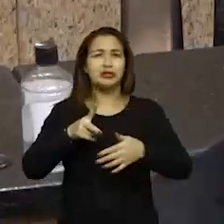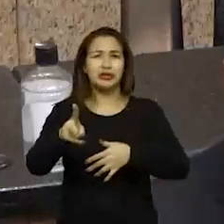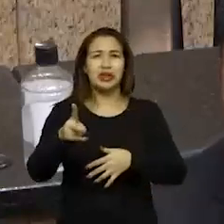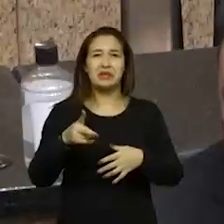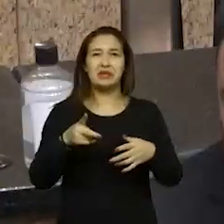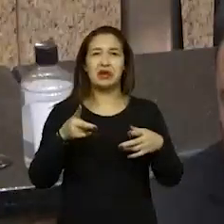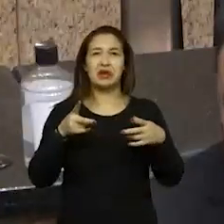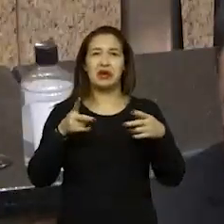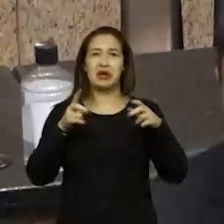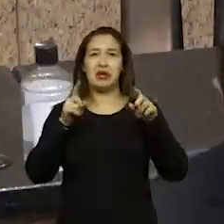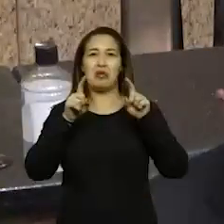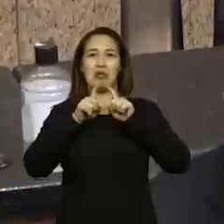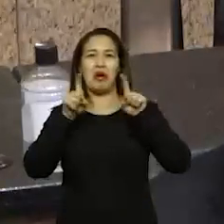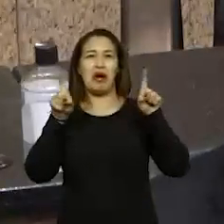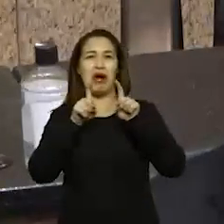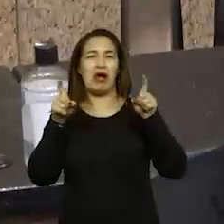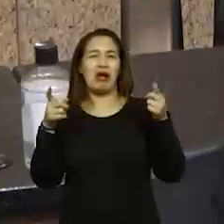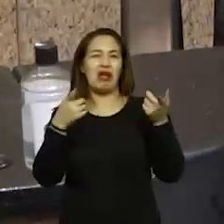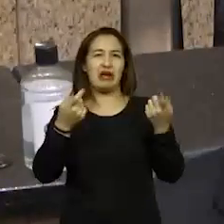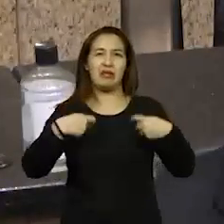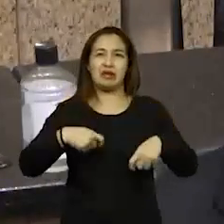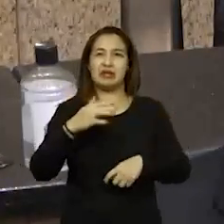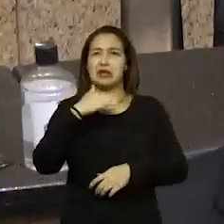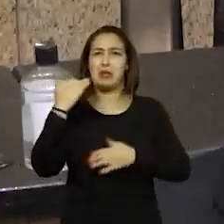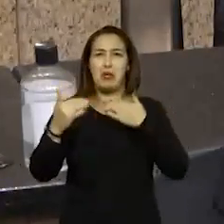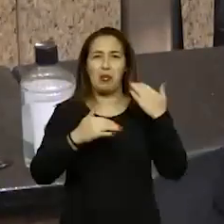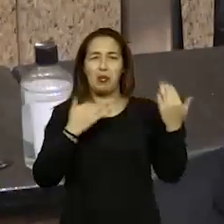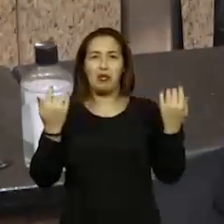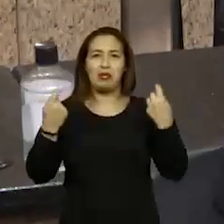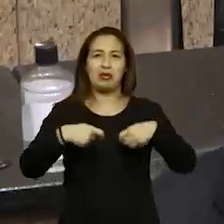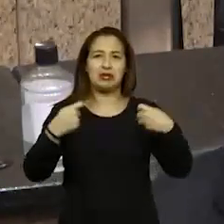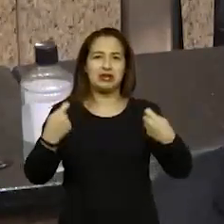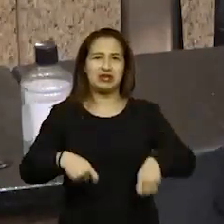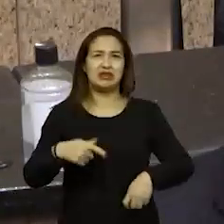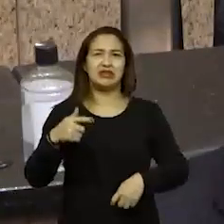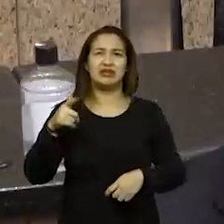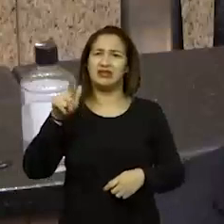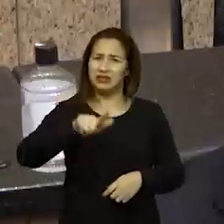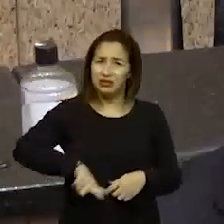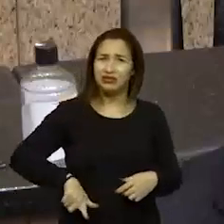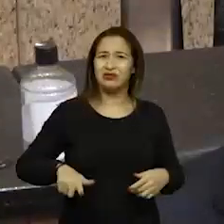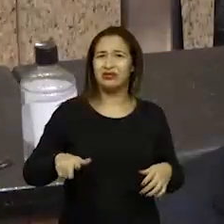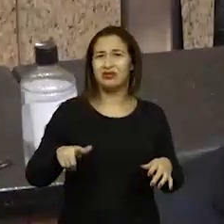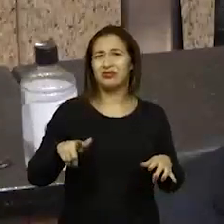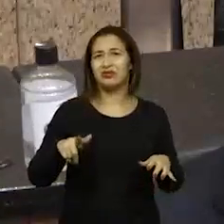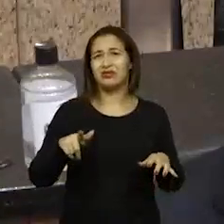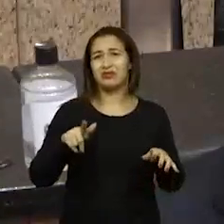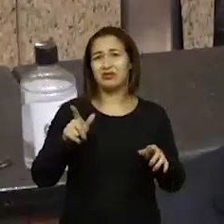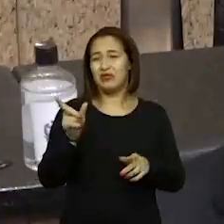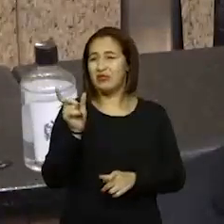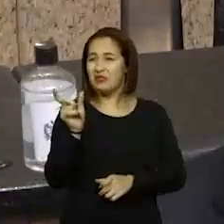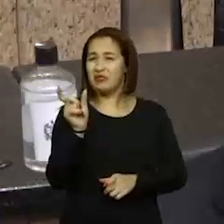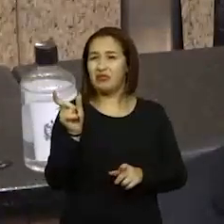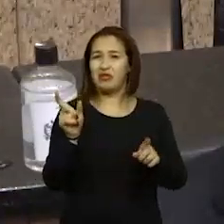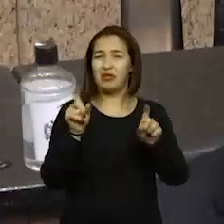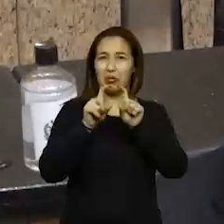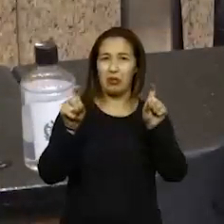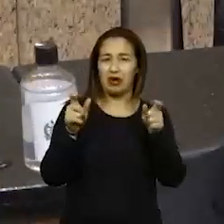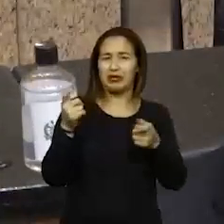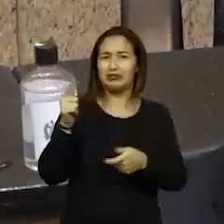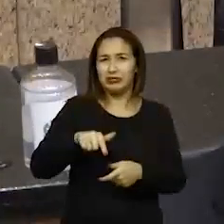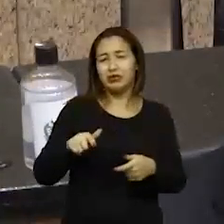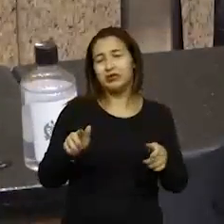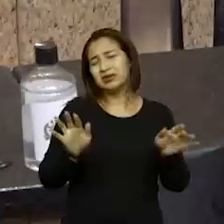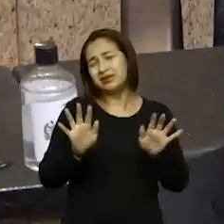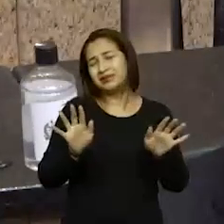louco, dizendo que vagabundo tem que morrer e outras frases de impacto, de efeito. Na